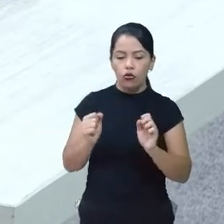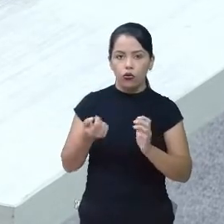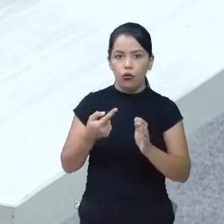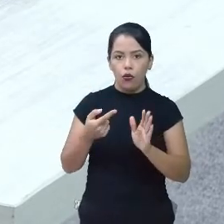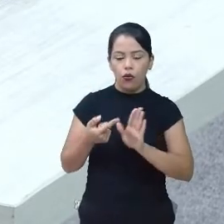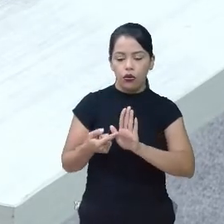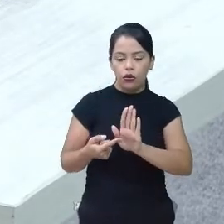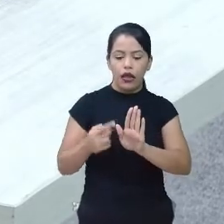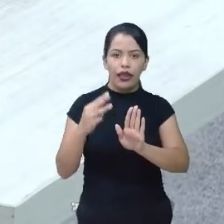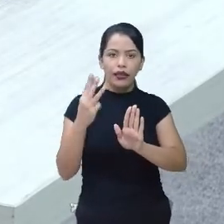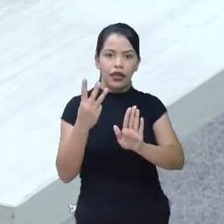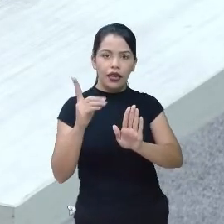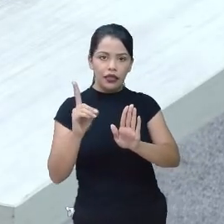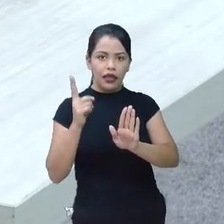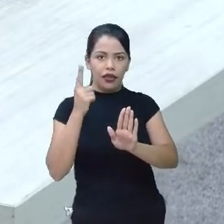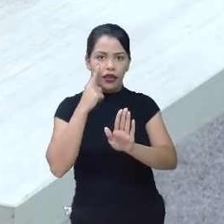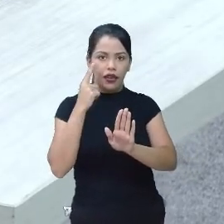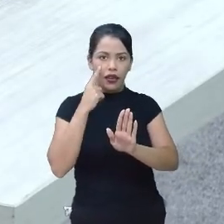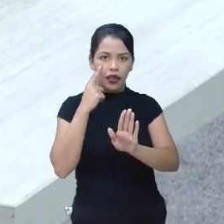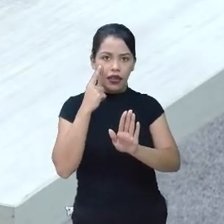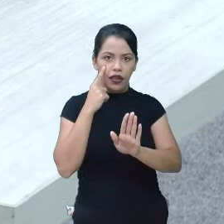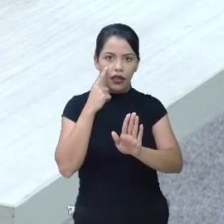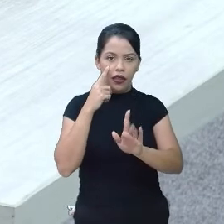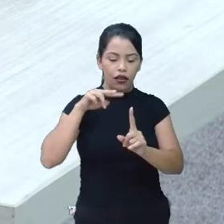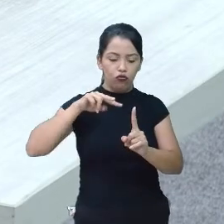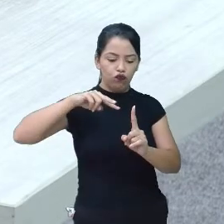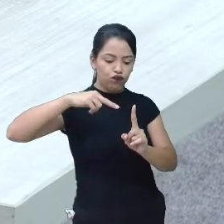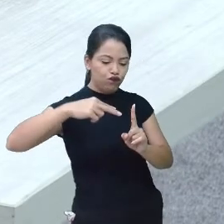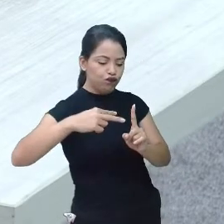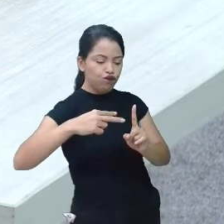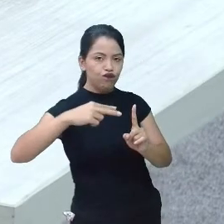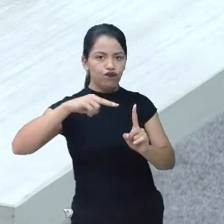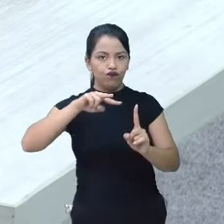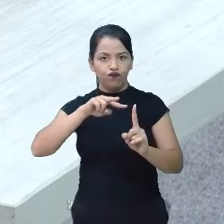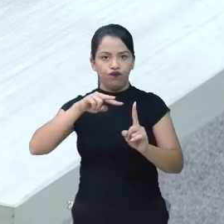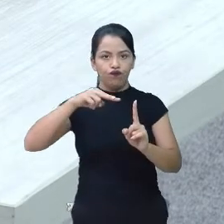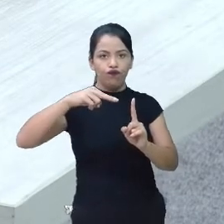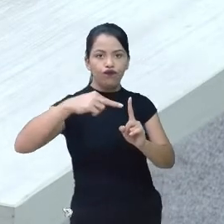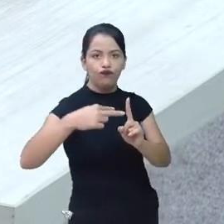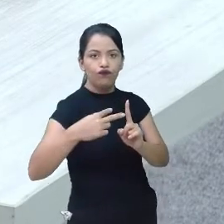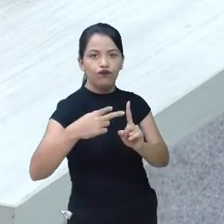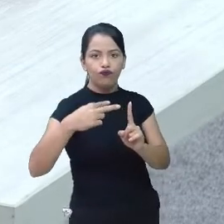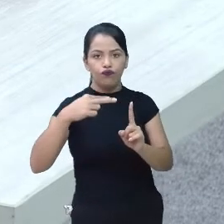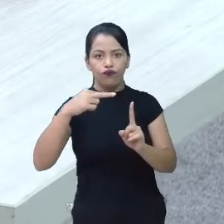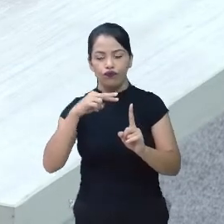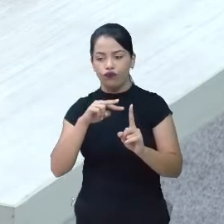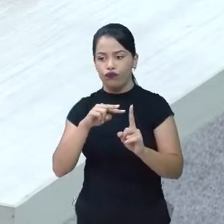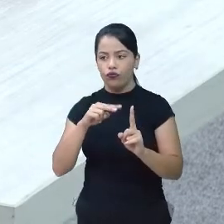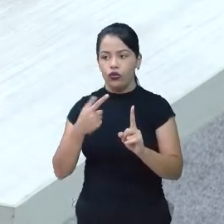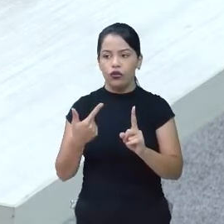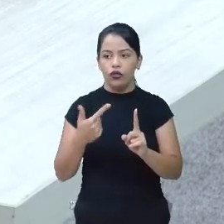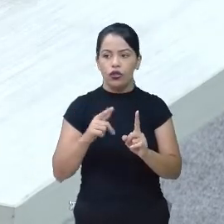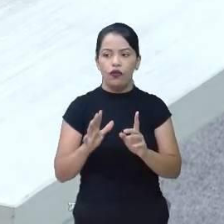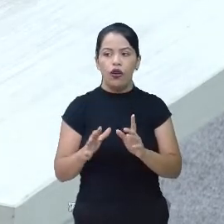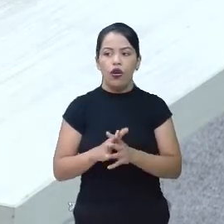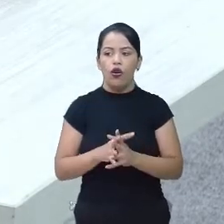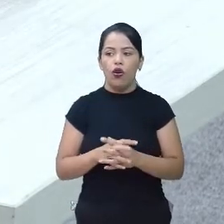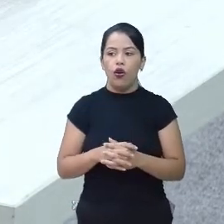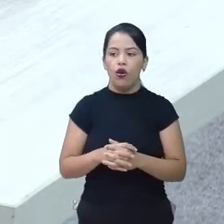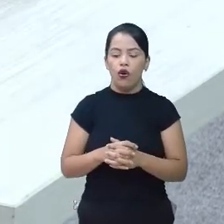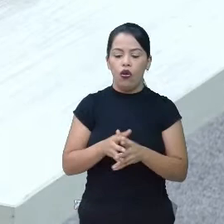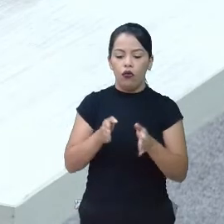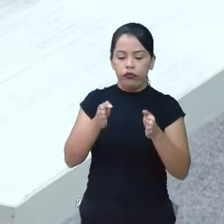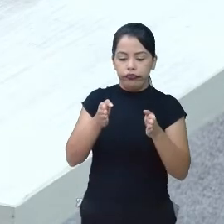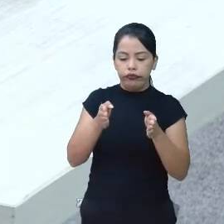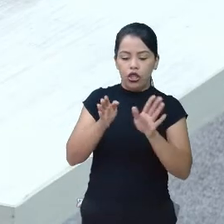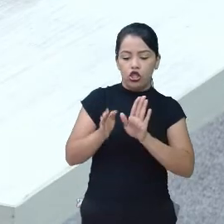aqui. Lembra da ideia de vista e perspectiva? Ó, aqui você vai ver um quadrado, né? Aqui você vai ver um retângulo, ó. E a parte de